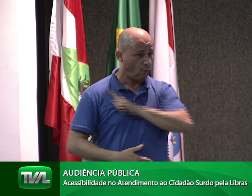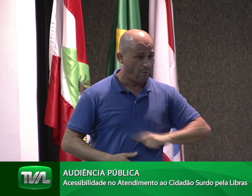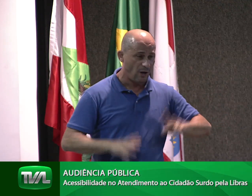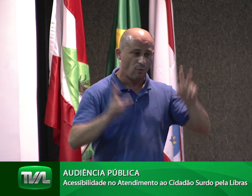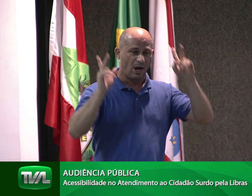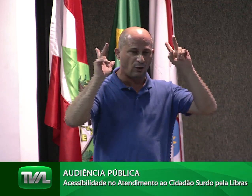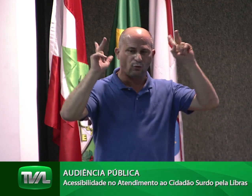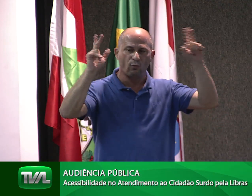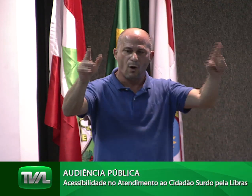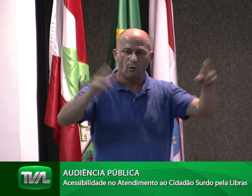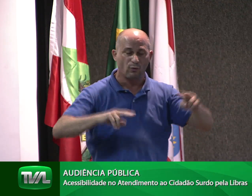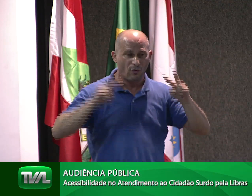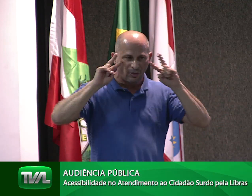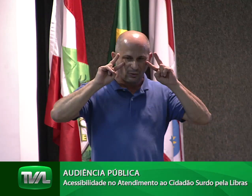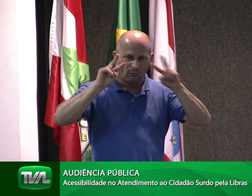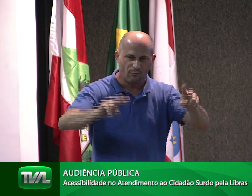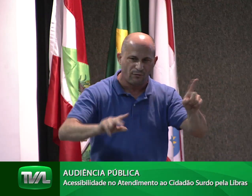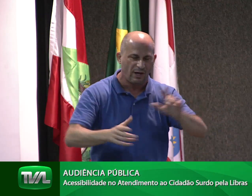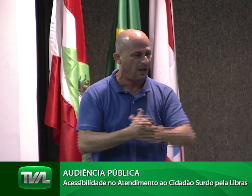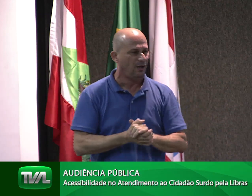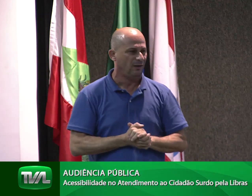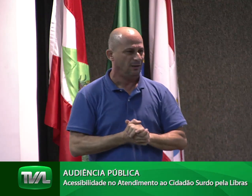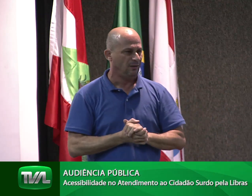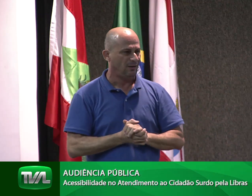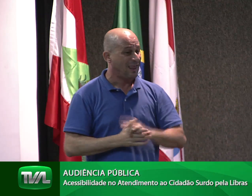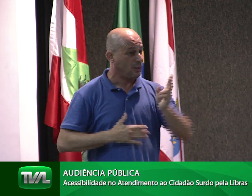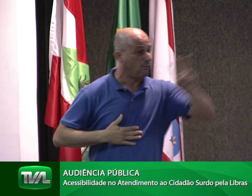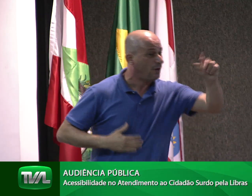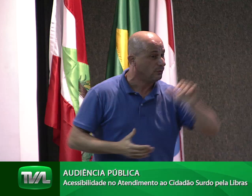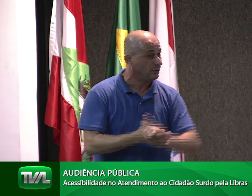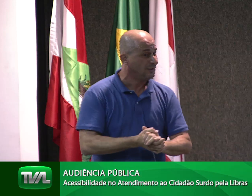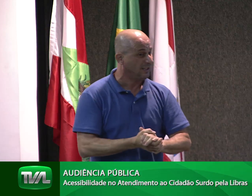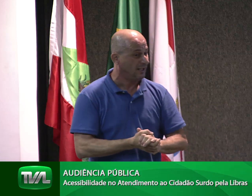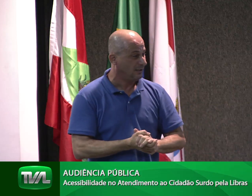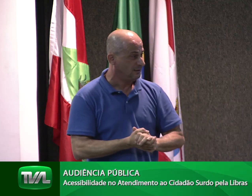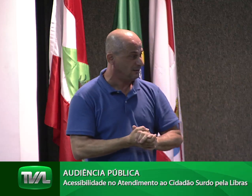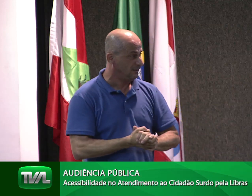O que ela significa? Significa que o governo é a mesma coisa, ele não vê,